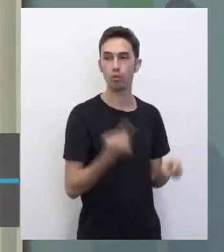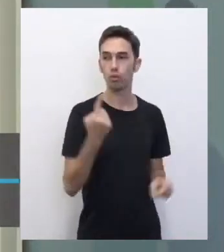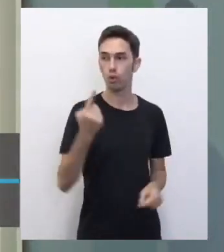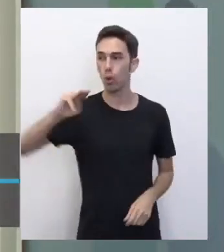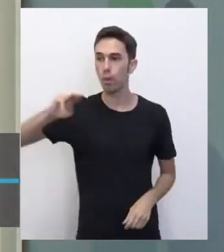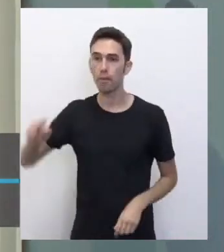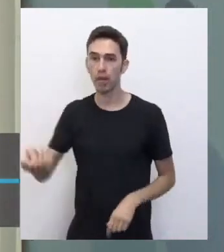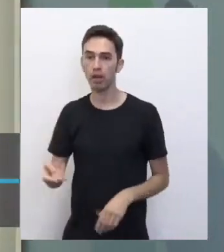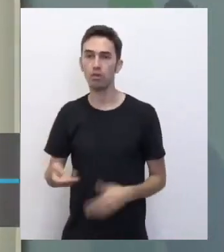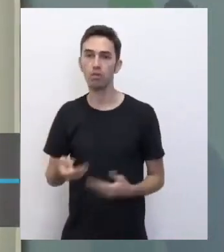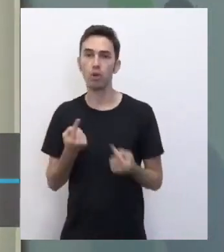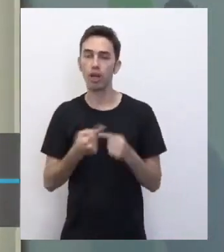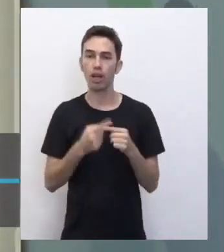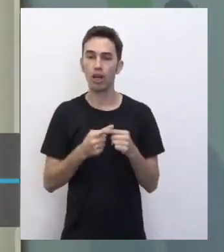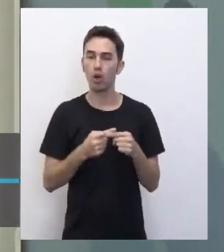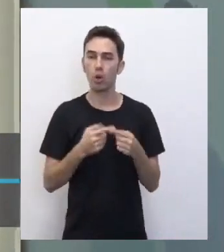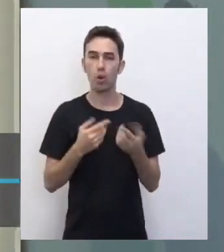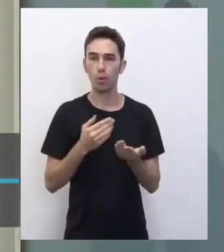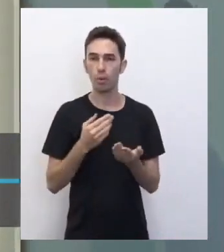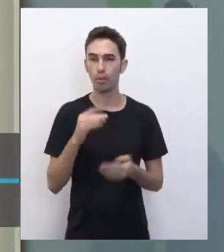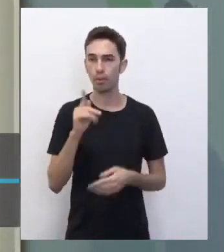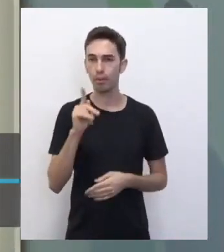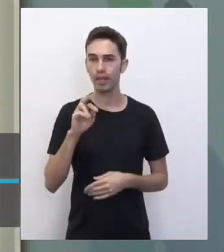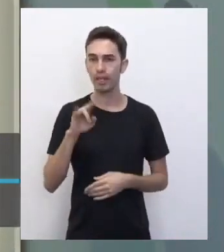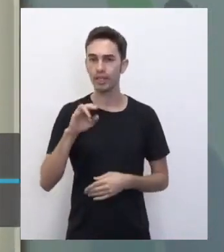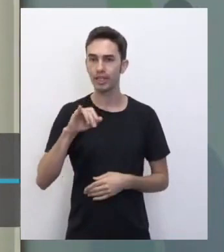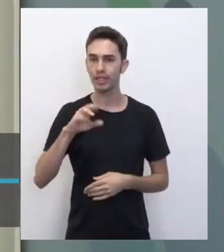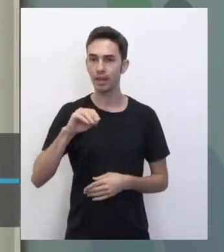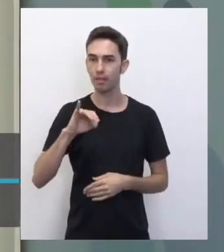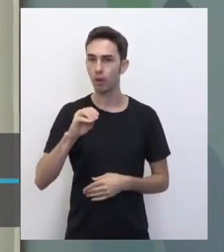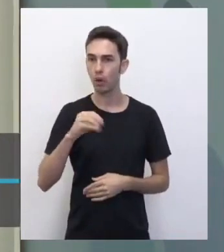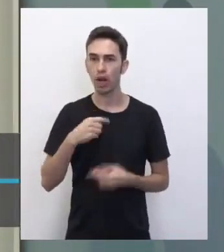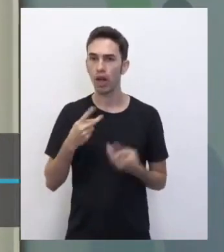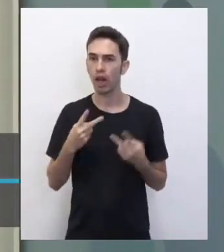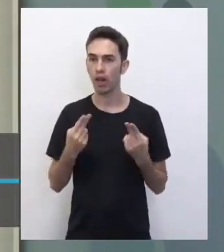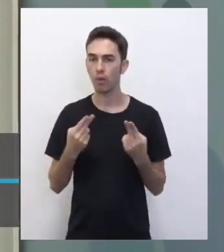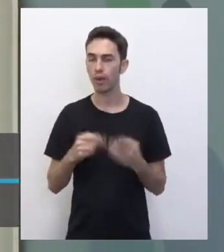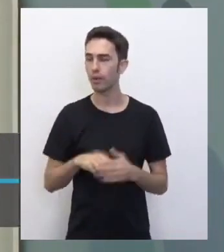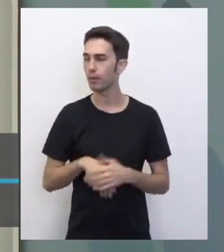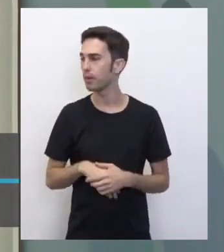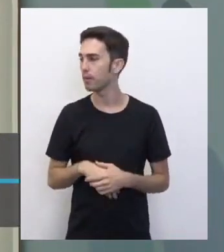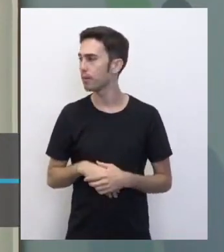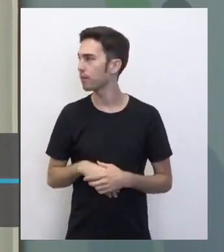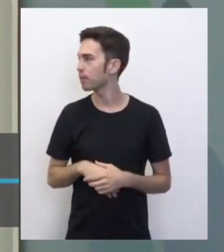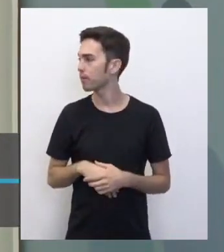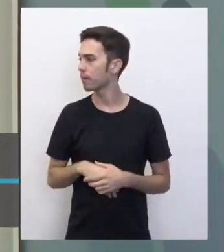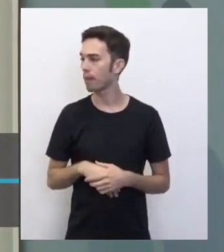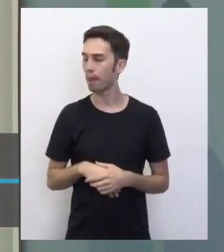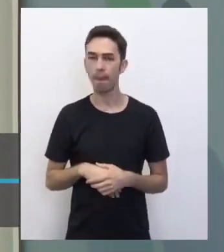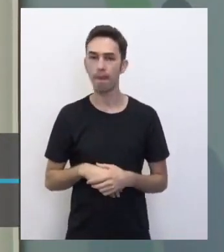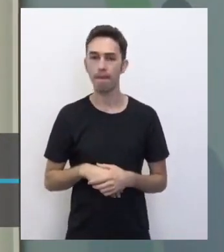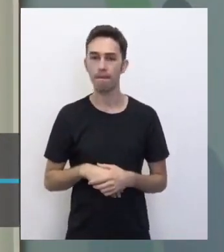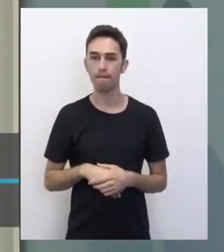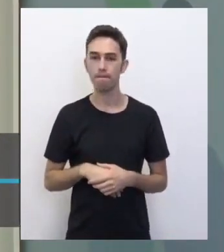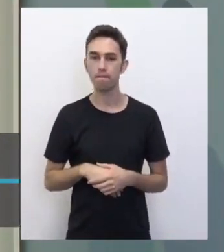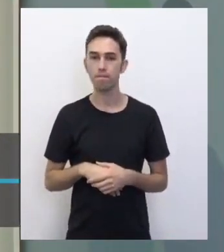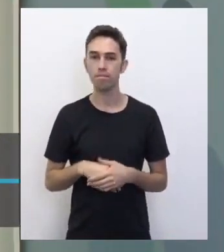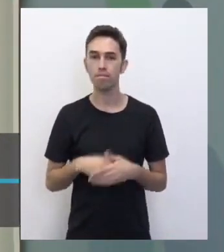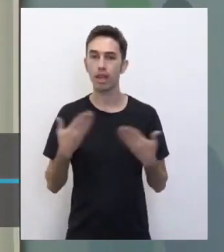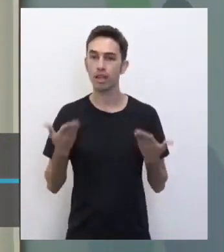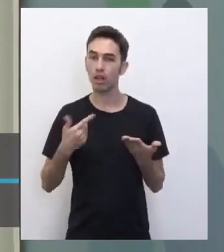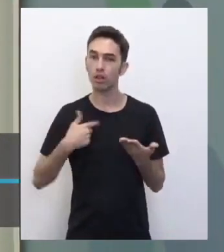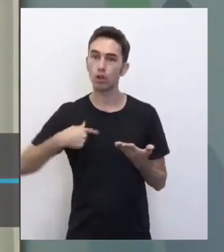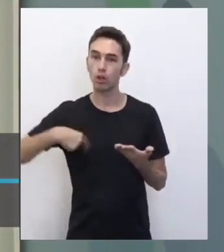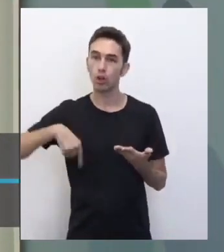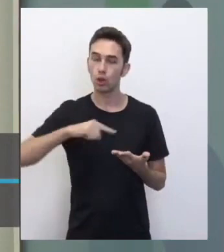porque o princípio é sempre o mesmo. Por isso que é importante a gente entender essa noção de valores e essa noção de princípios. Quando eu